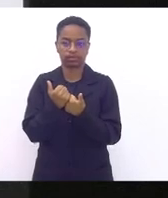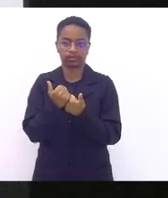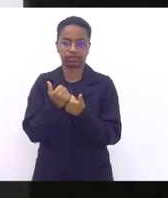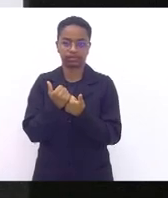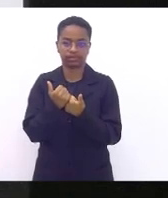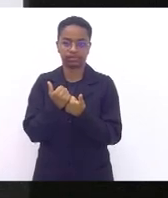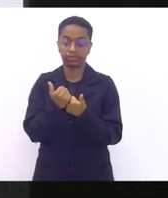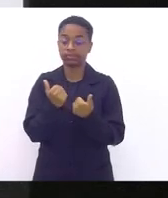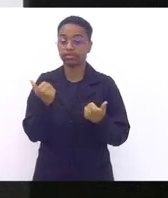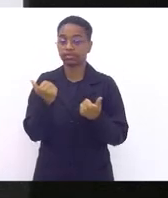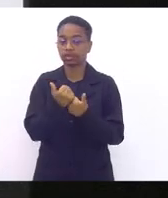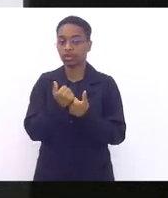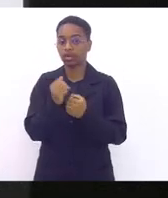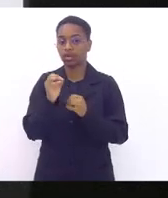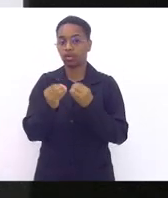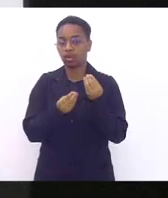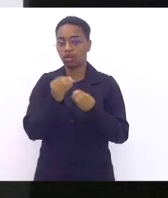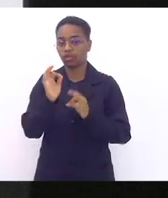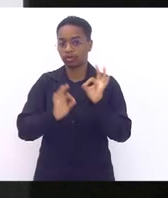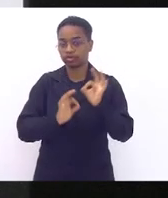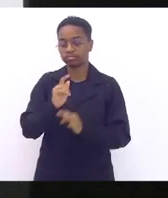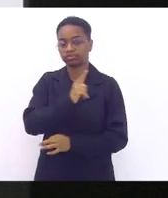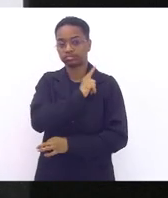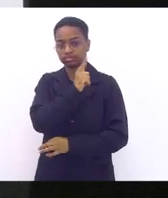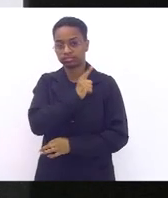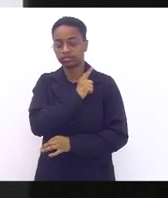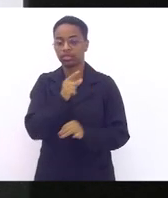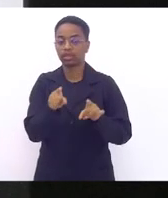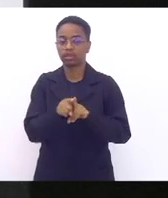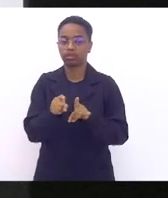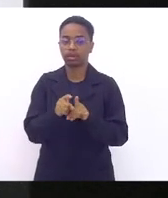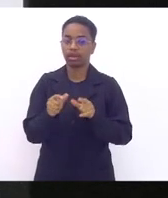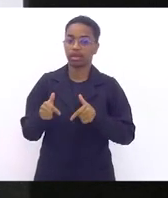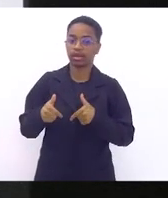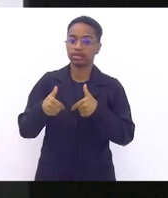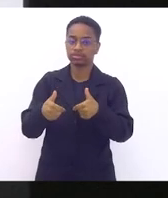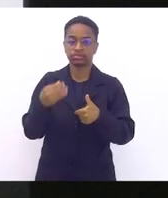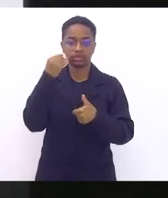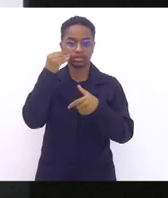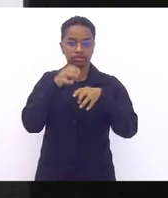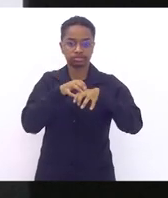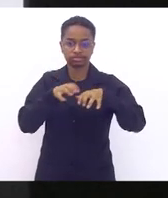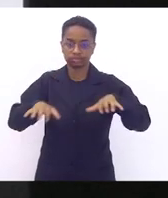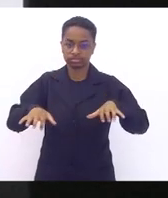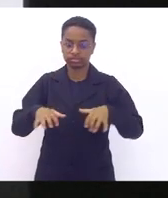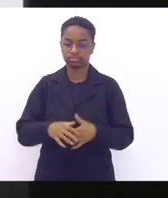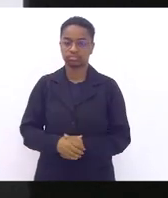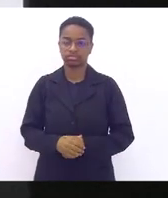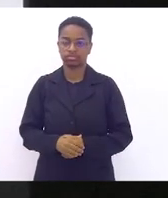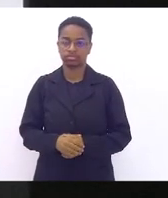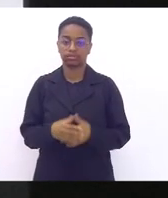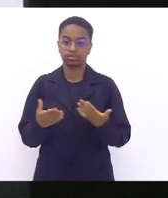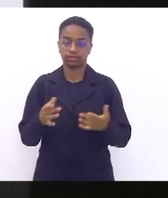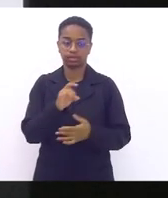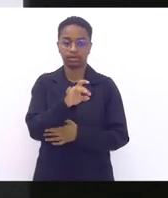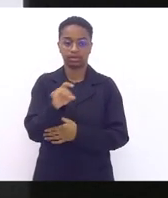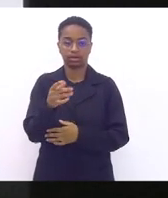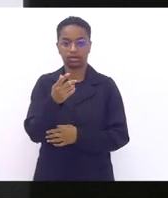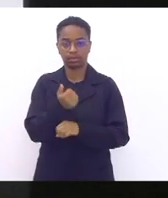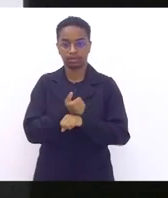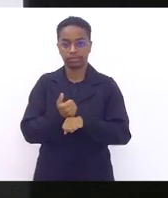a organização, para a gestão, como também para as ações de descentralização. Então, esses profissionais, eles